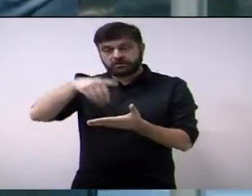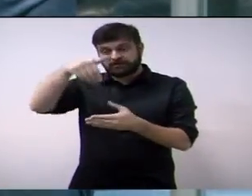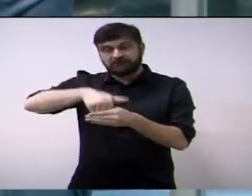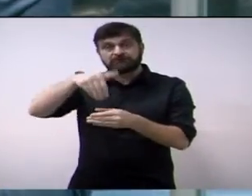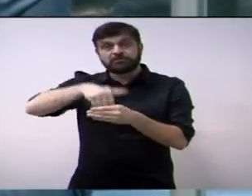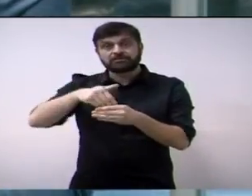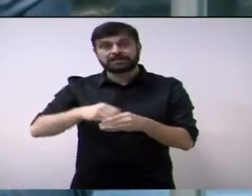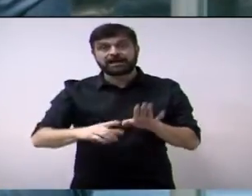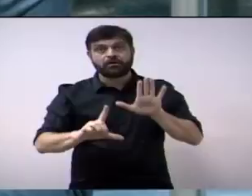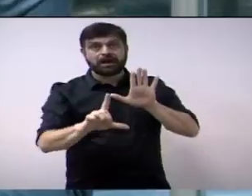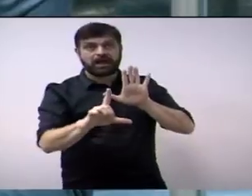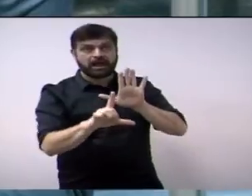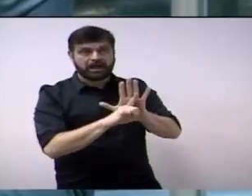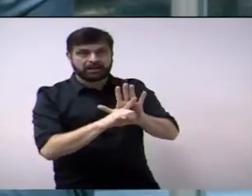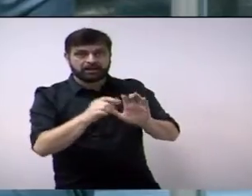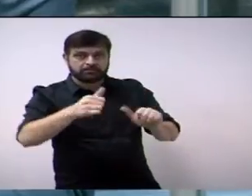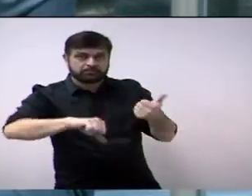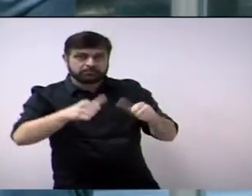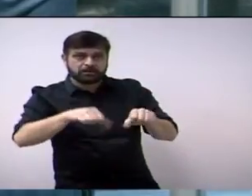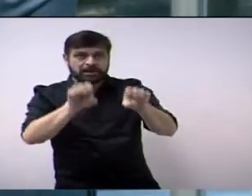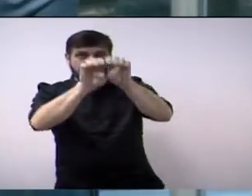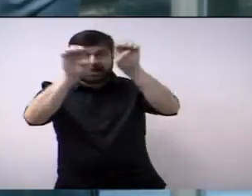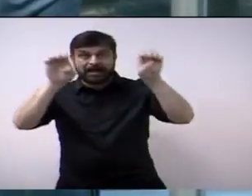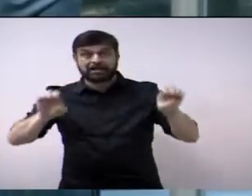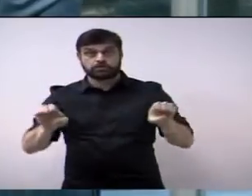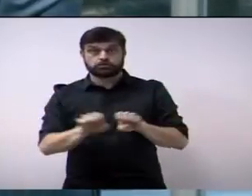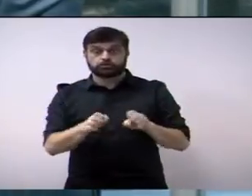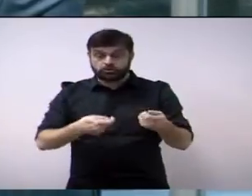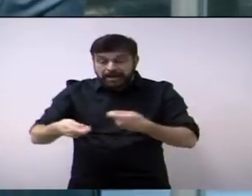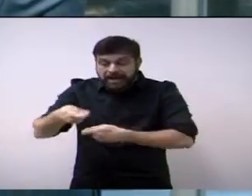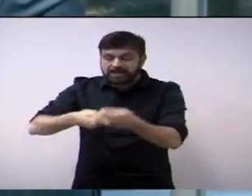legalidade dessa reorganização da estrutura